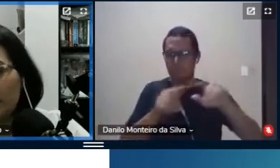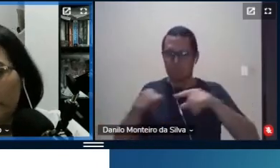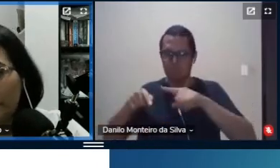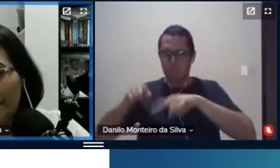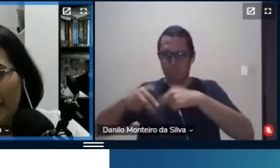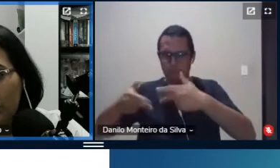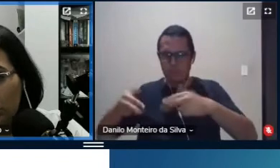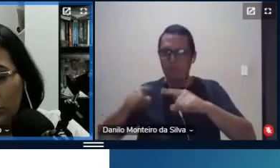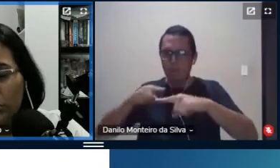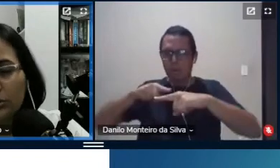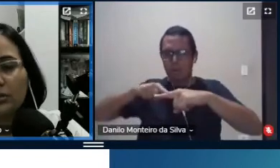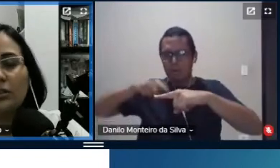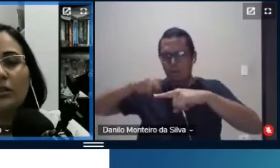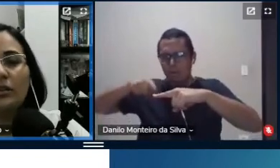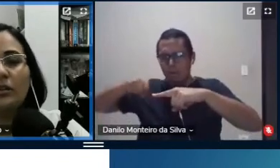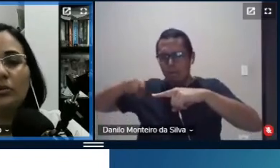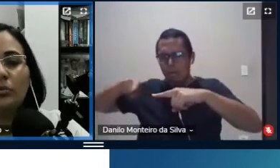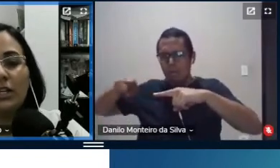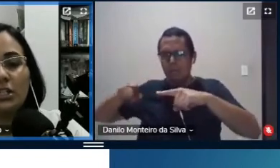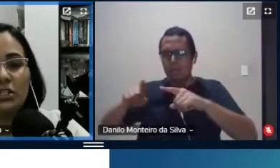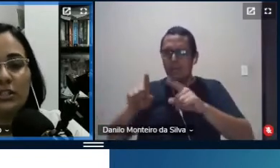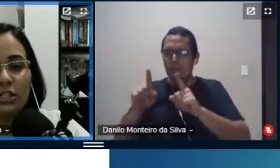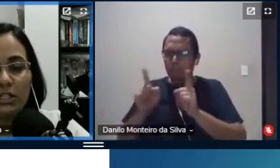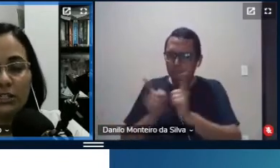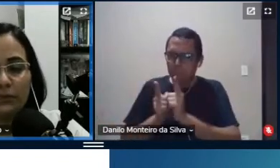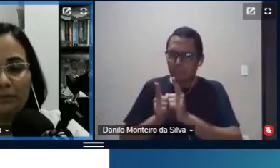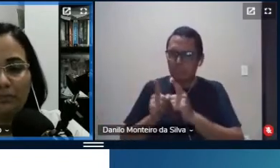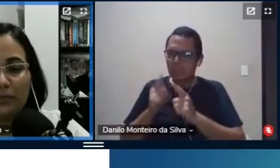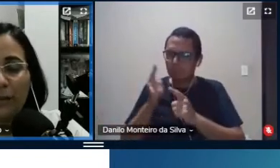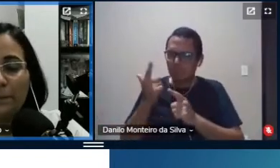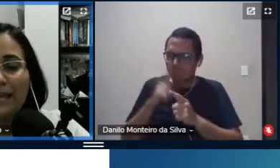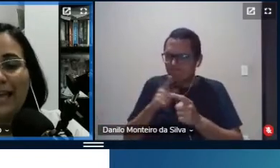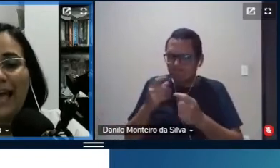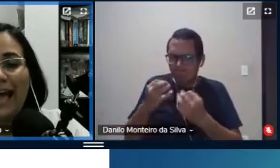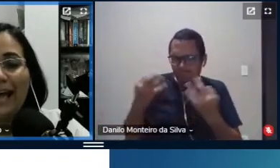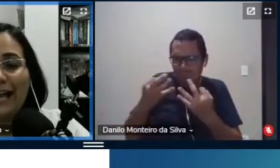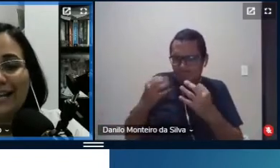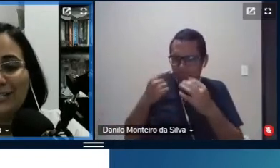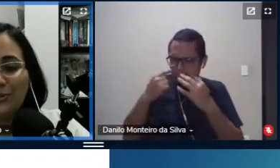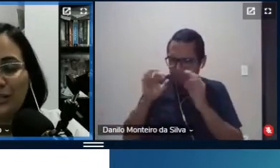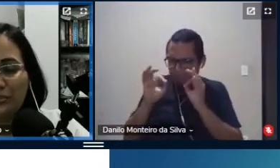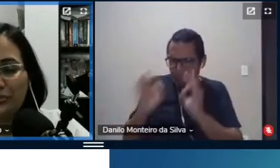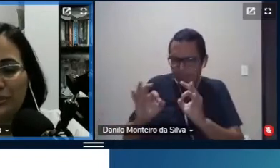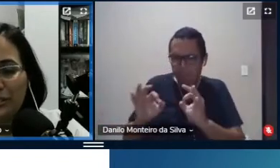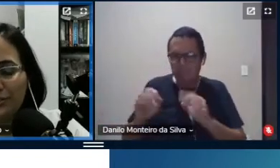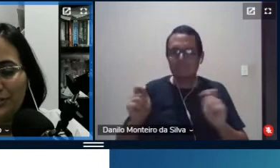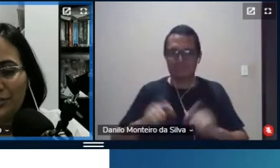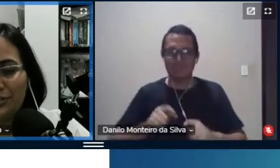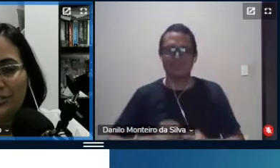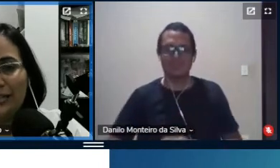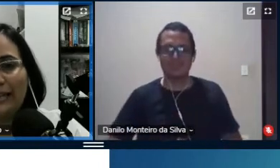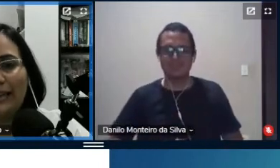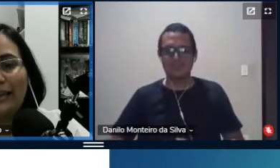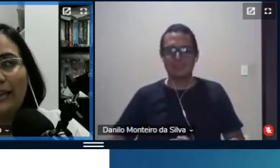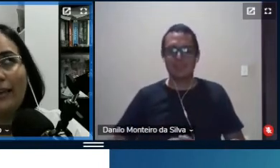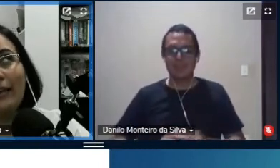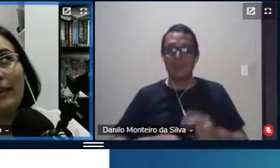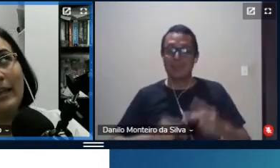uma precisão melhor do que a gente está enxergando, tá? A radiografia,